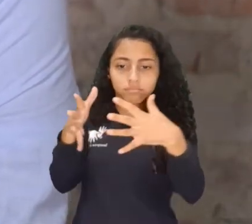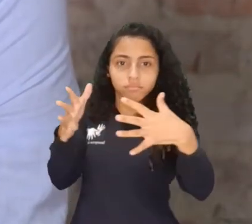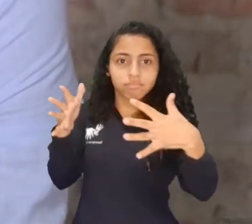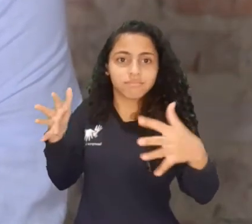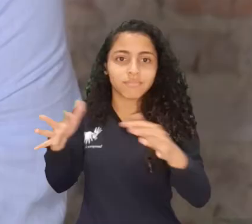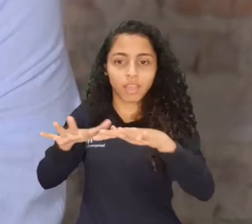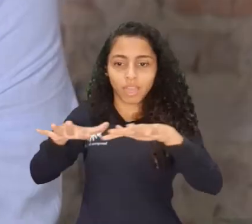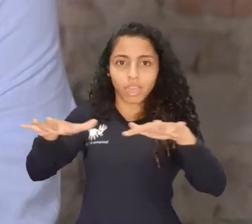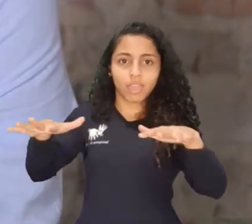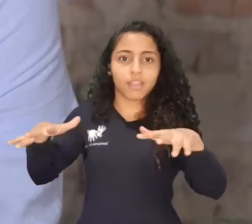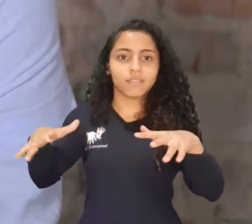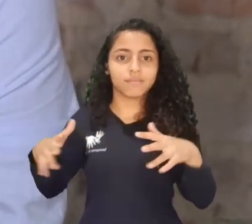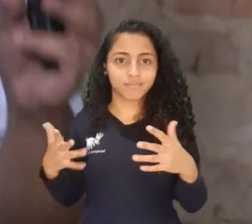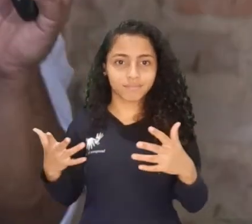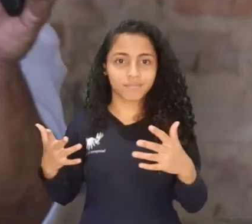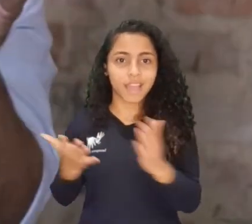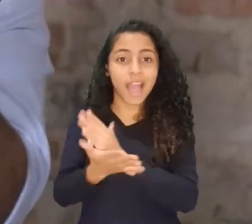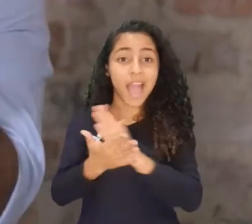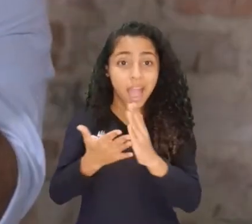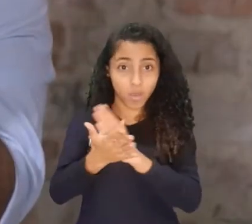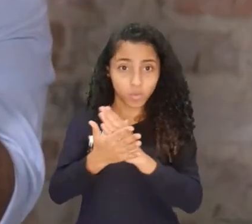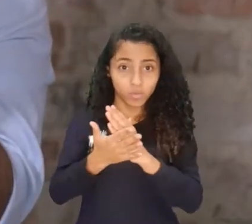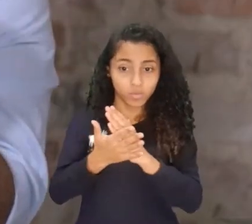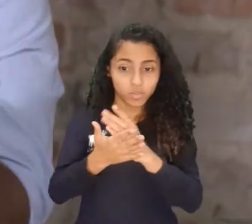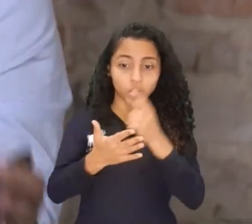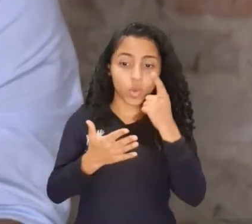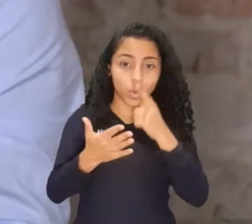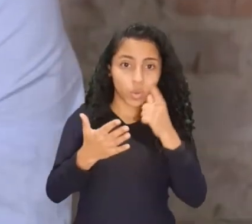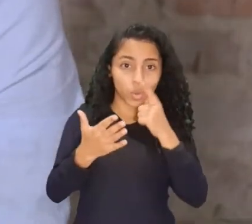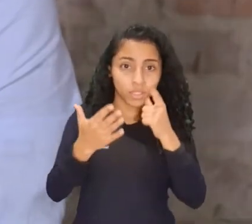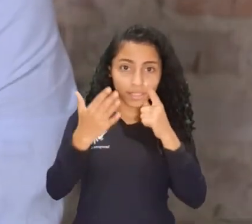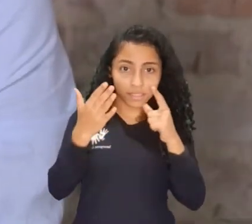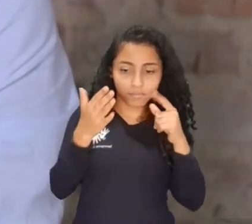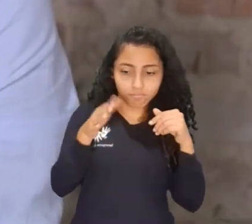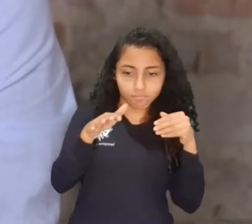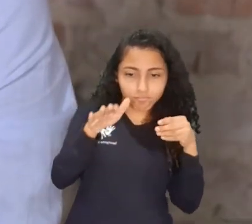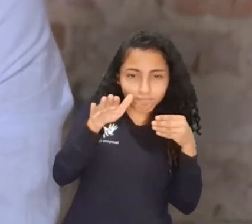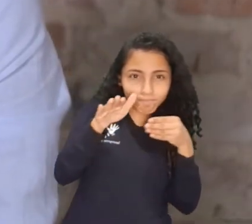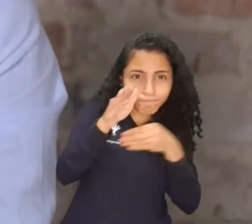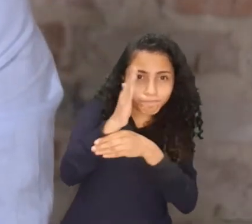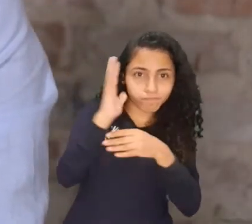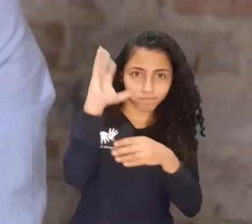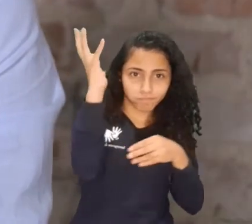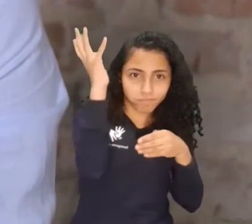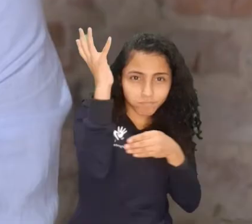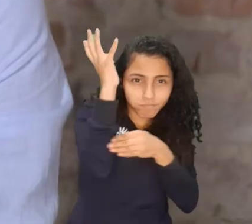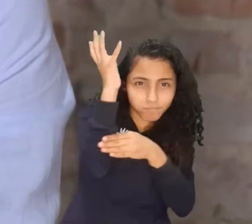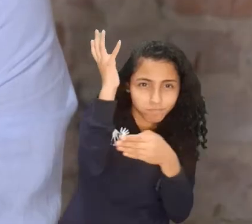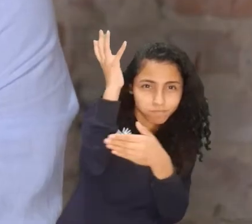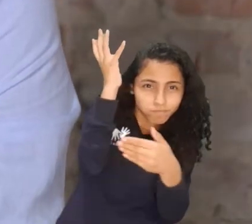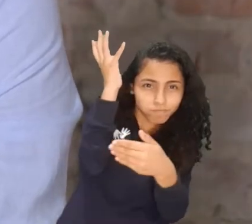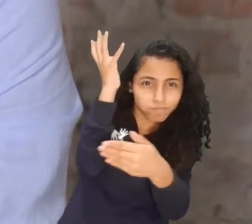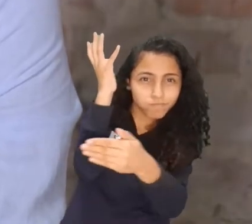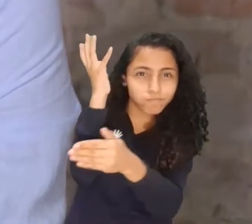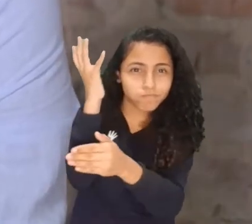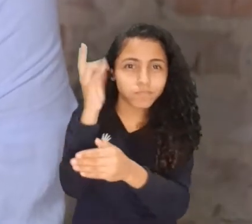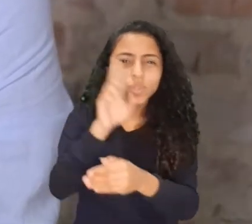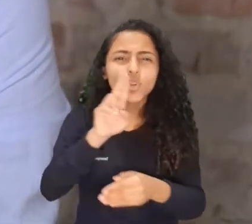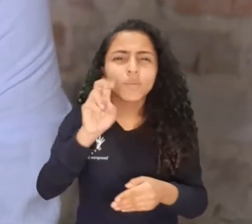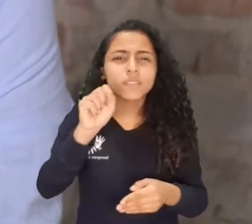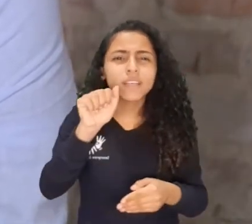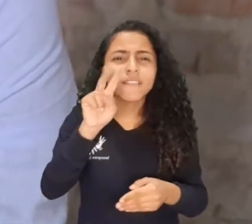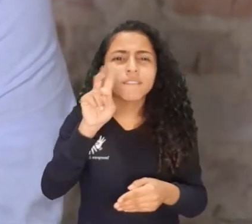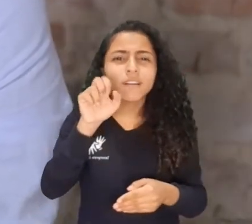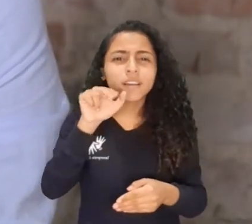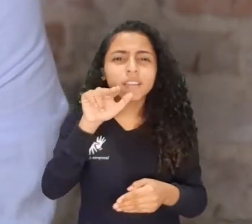avançar nessa borda, devagarinho, e essa borda vai diminuindo. É o que algumas pessoas têm chamado de savanização, um processo de avanço da savana,